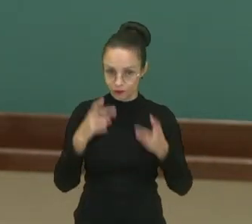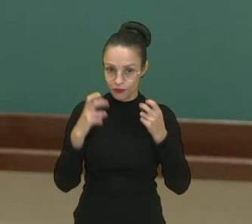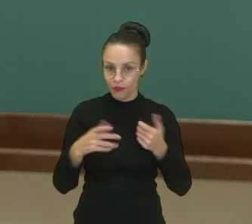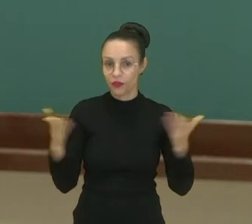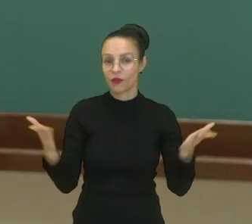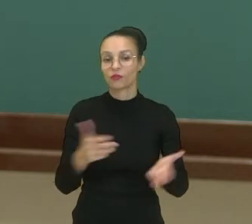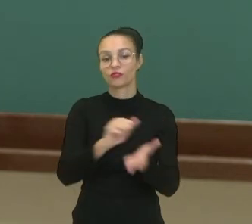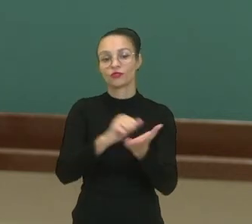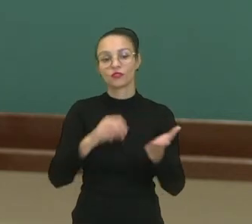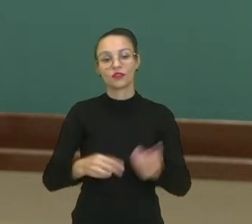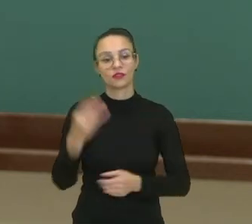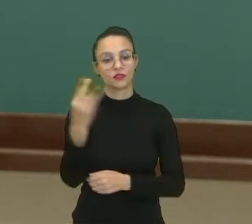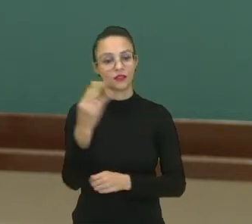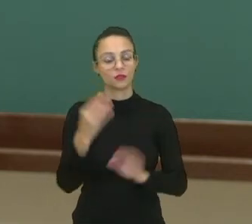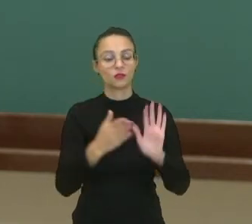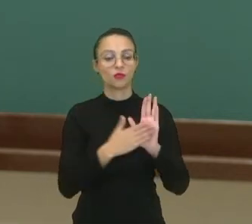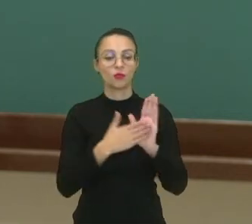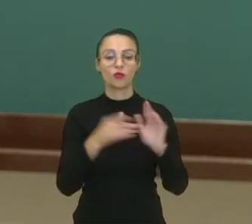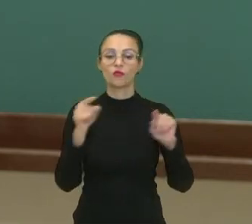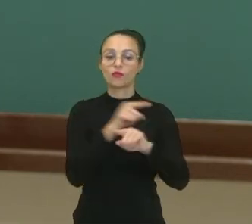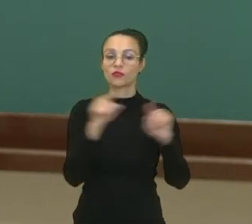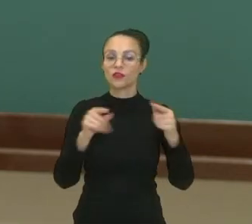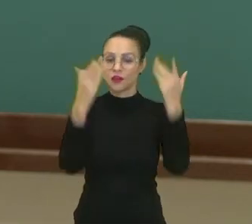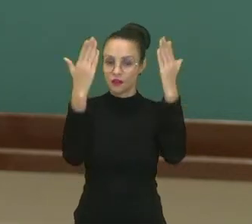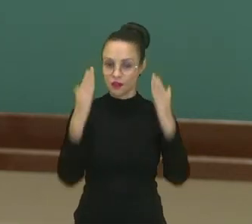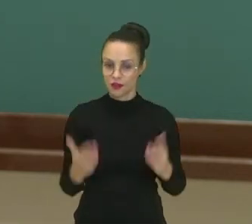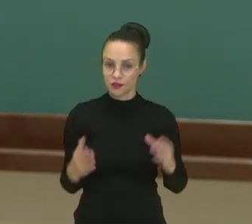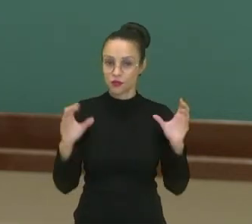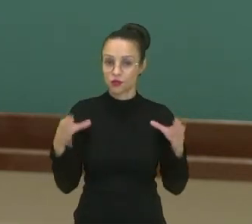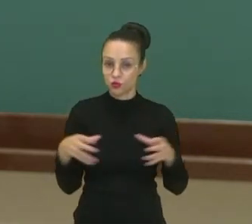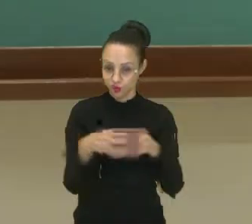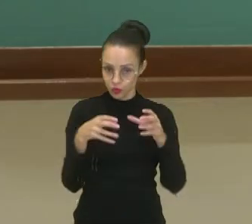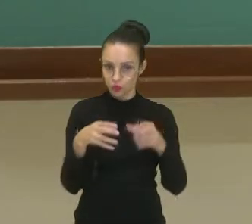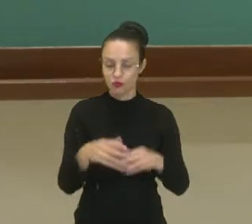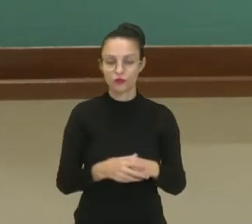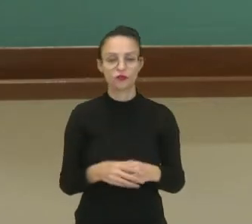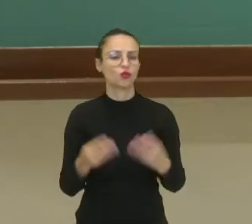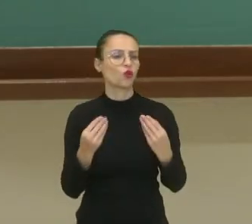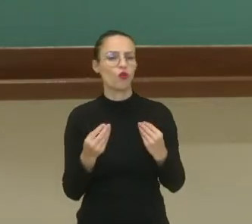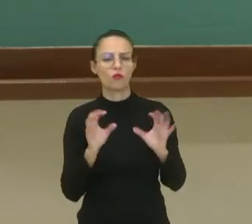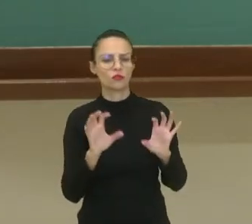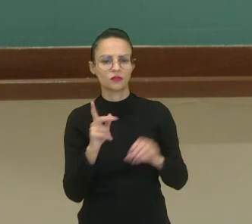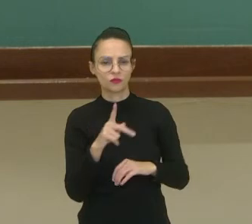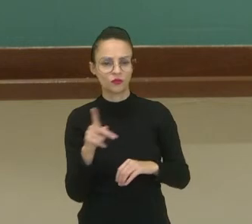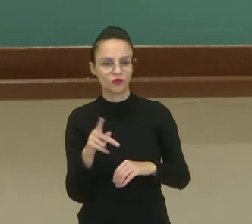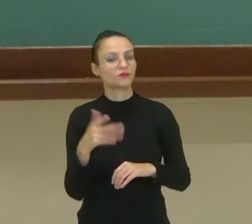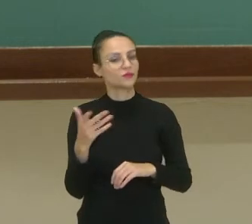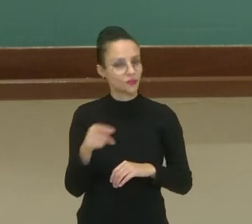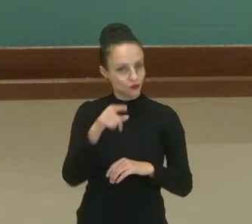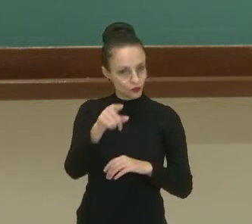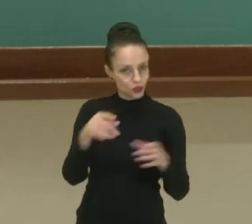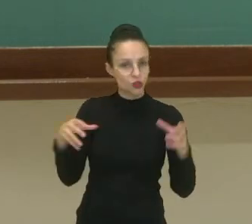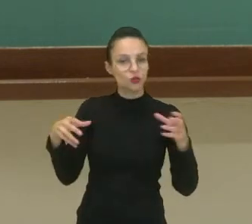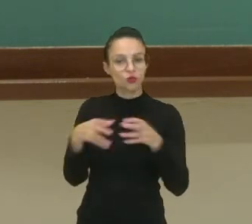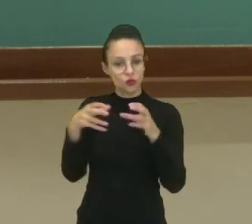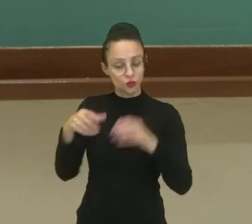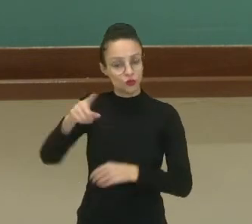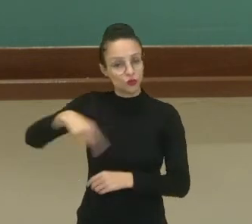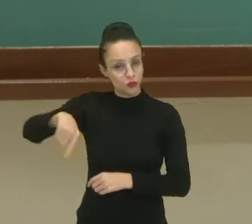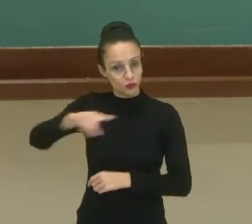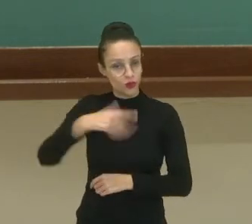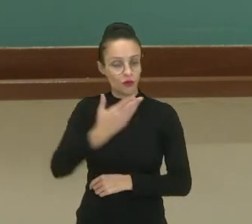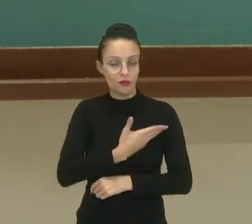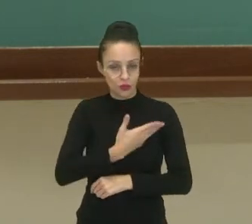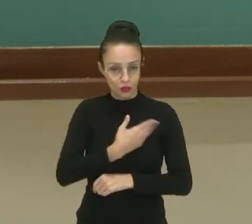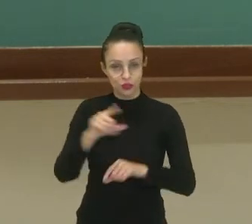3 justamente propõe que você faça uma análise em grupo. Como assim, prof? Forma um grupo,